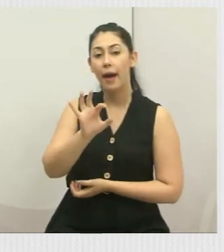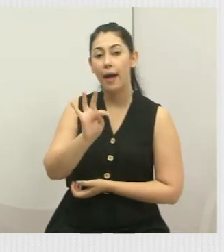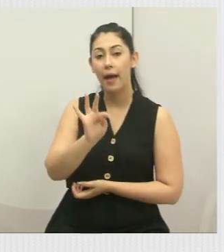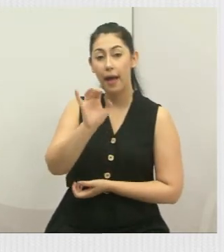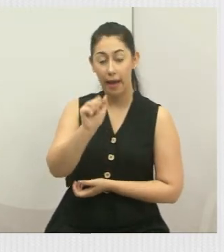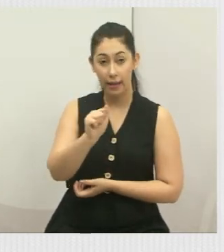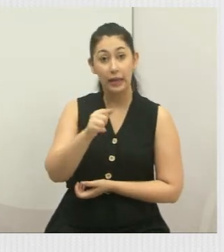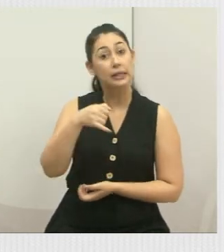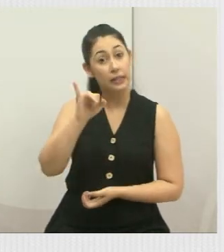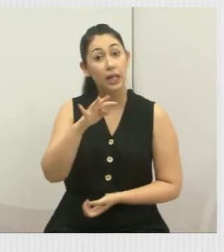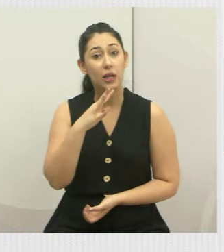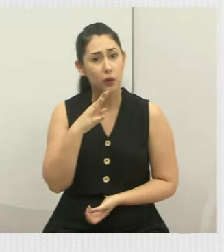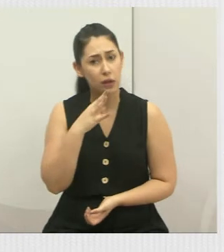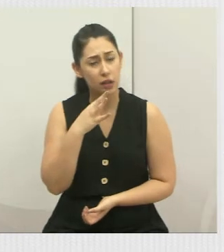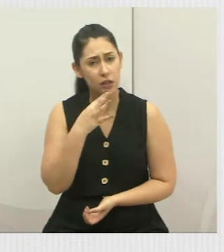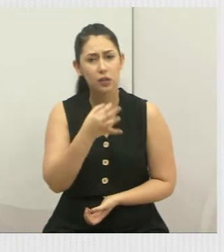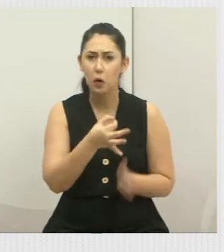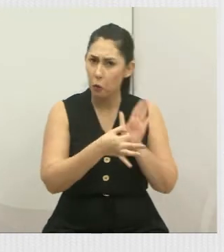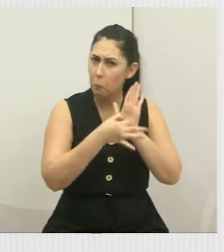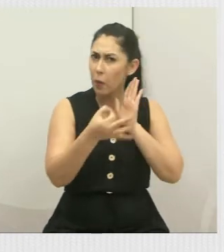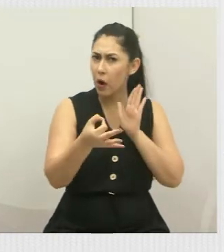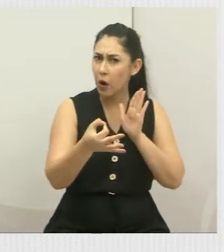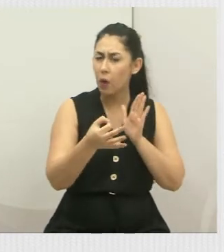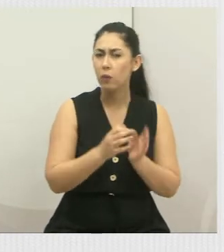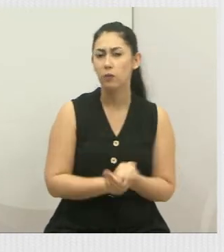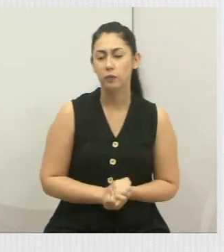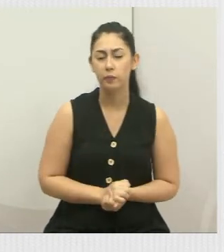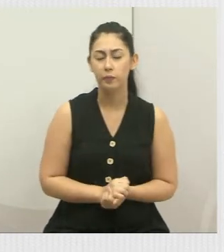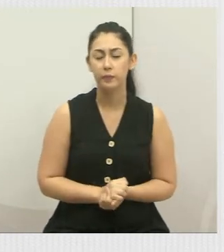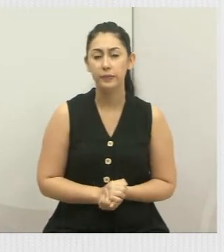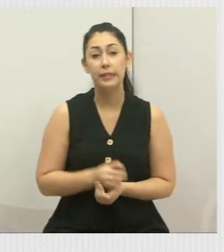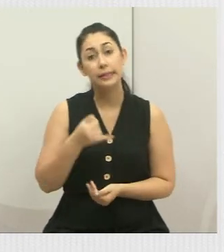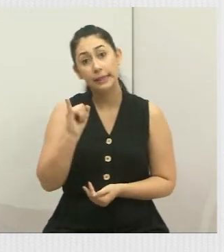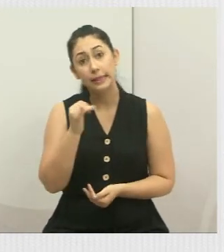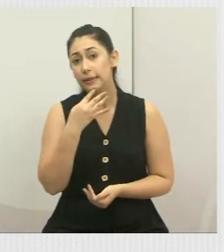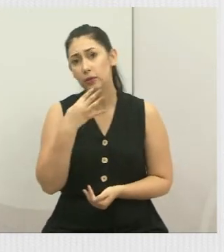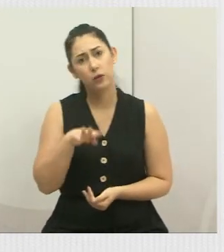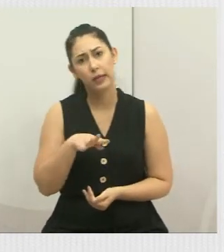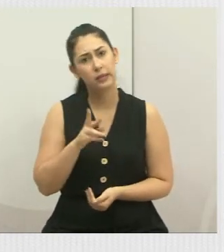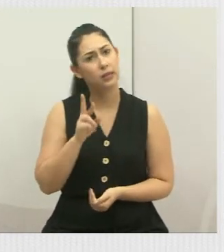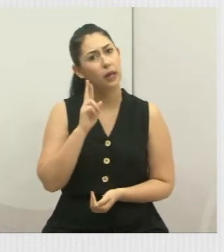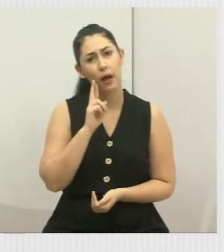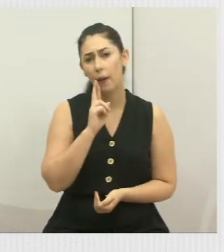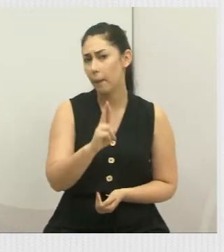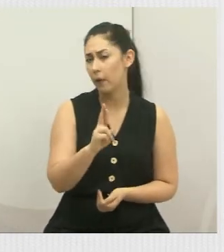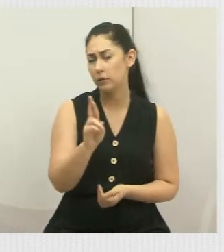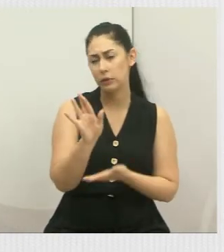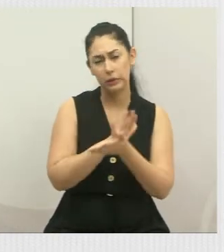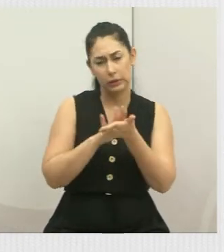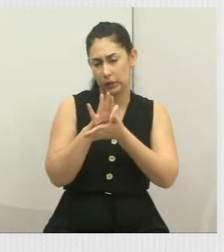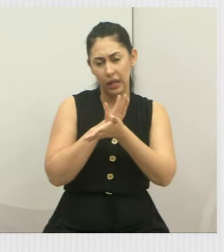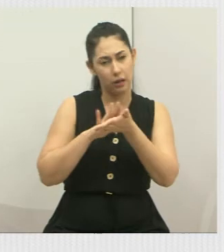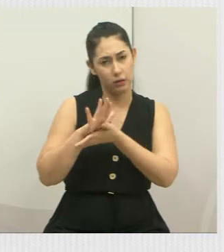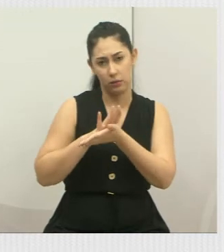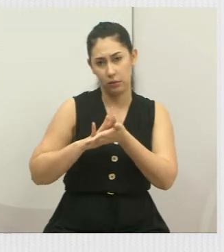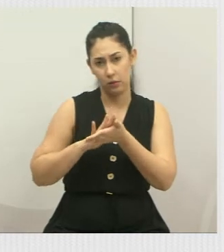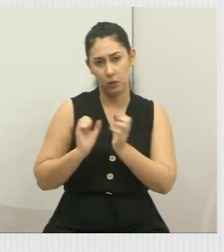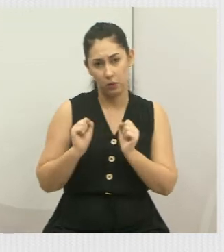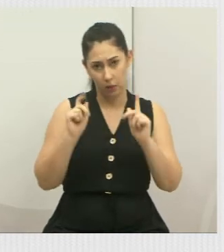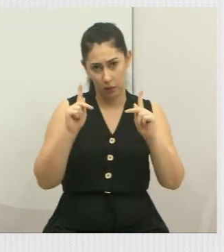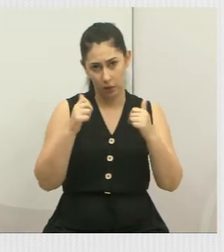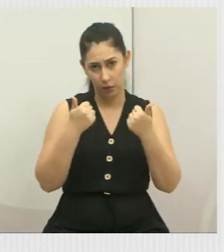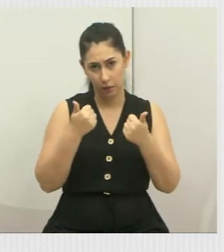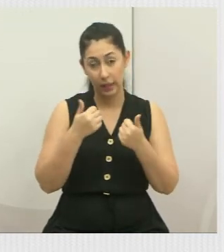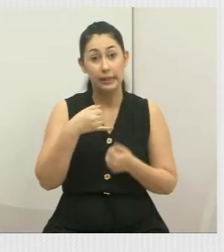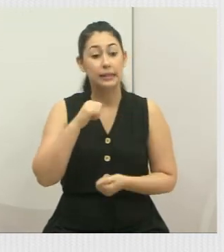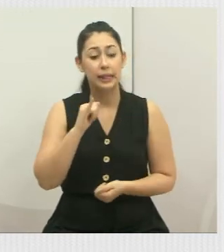a sua opinião. Ruim, regular, bom ou ótimo. Se você não conhece, por favor, não dê a sua opinião, tá bom?